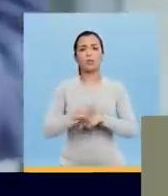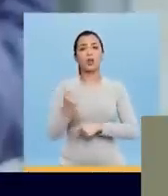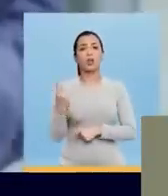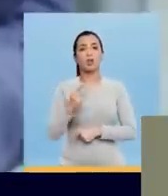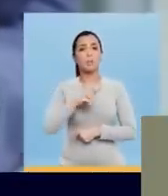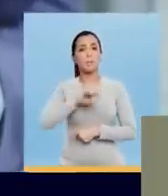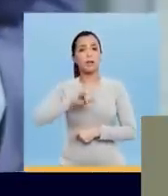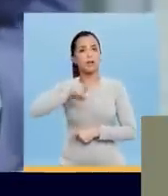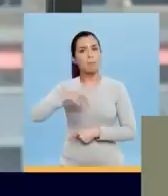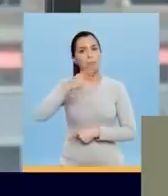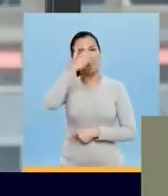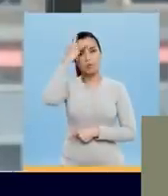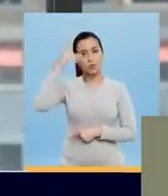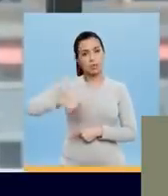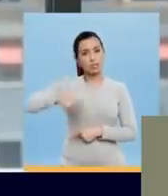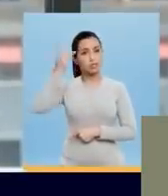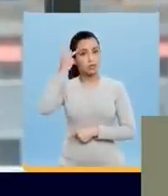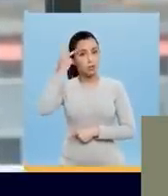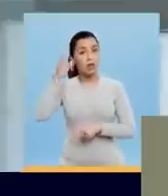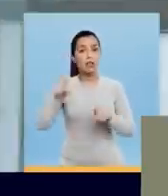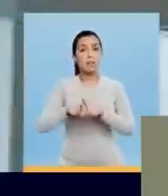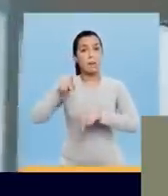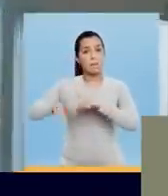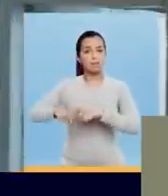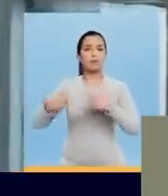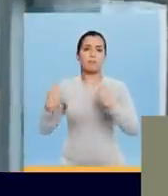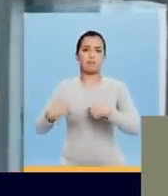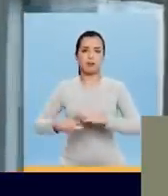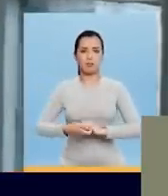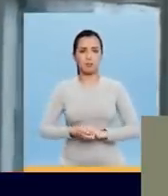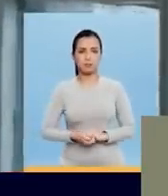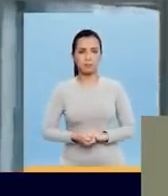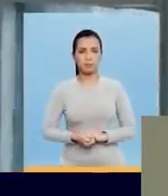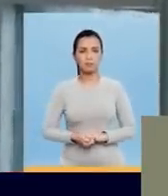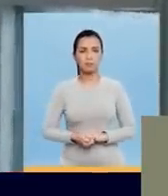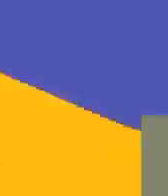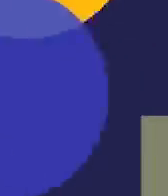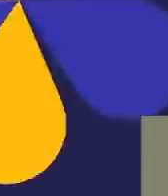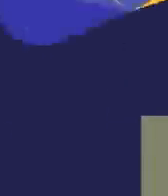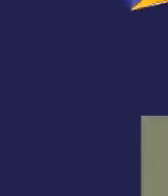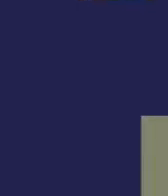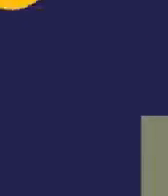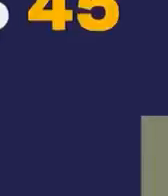os 12 milhões de paulistanos e, mais do que isso, a população mais necessitada.